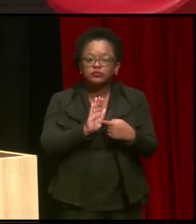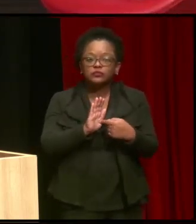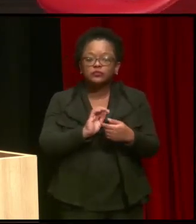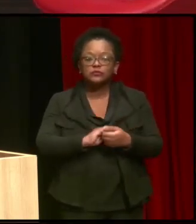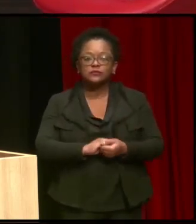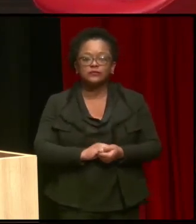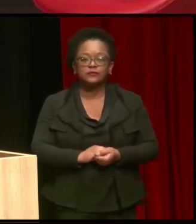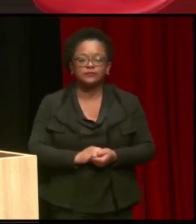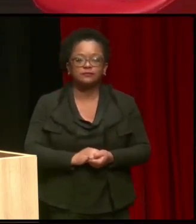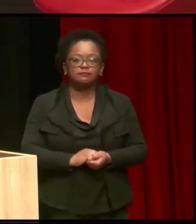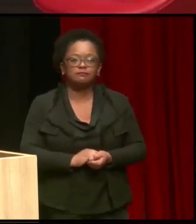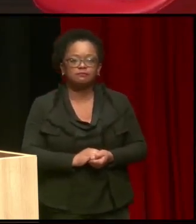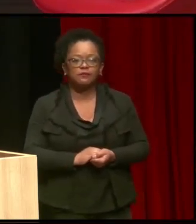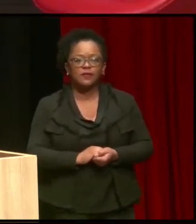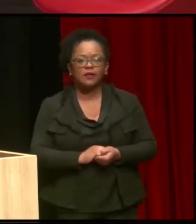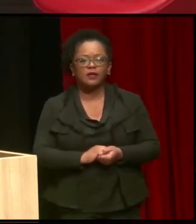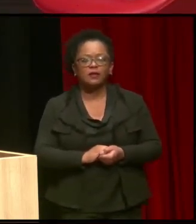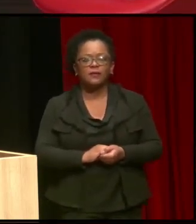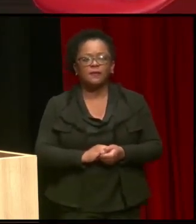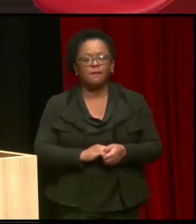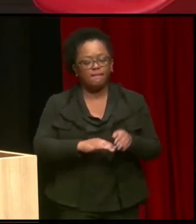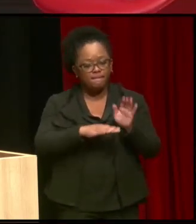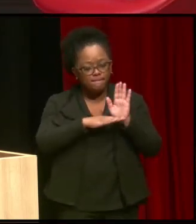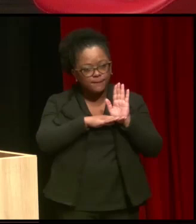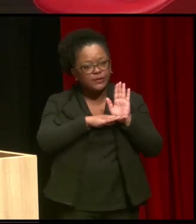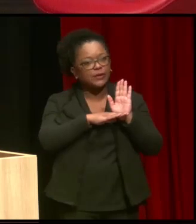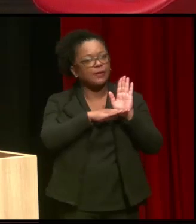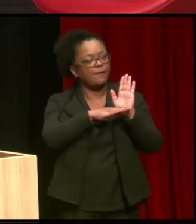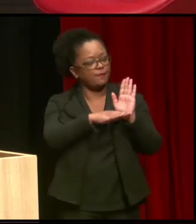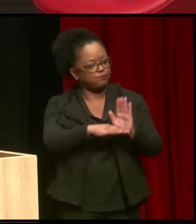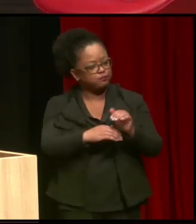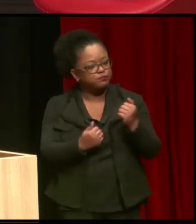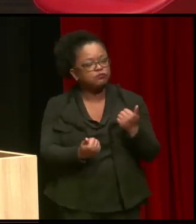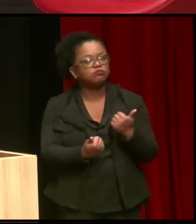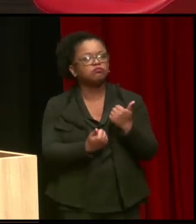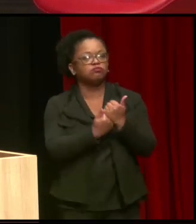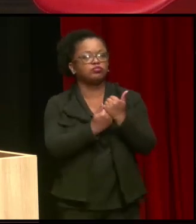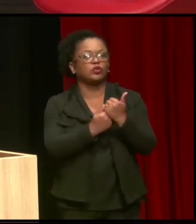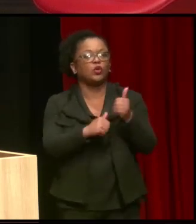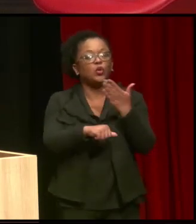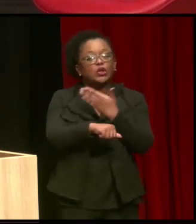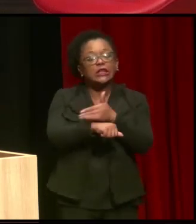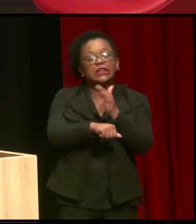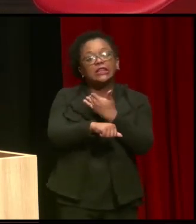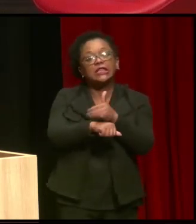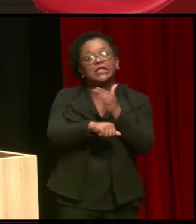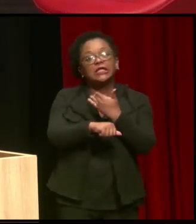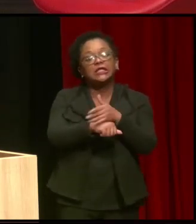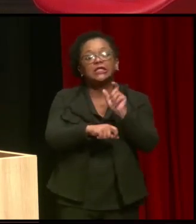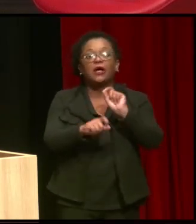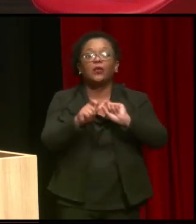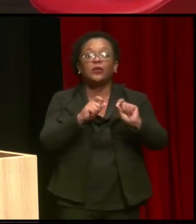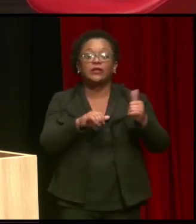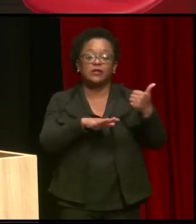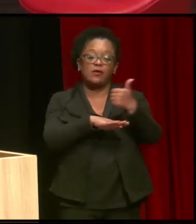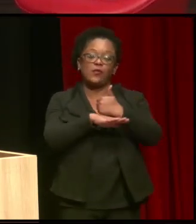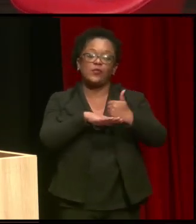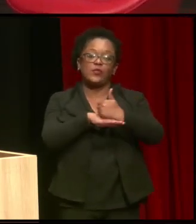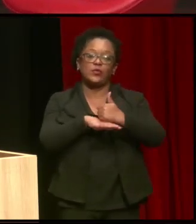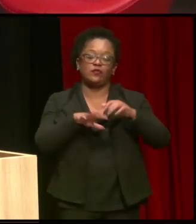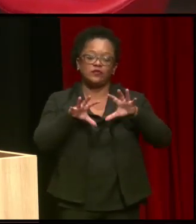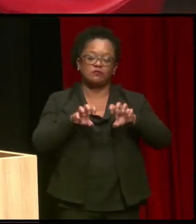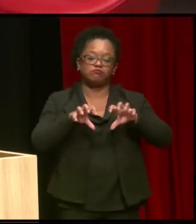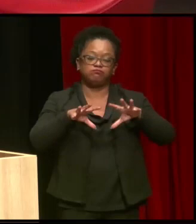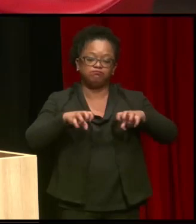né? E deram totalmente... um país desenvolvido, era um treinamento para ele do quê? De ser massoterapeuta,